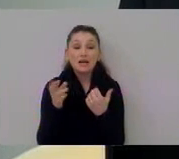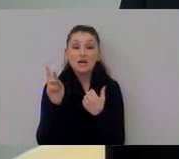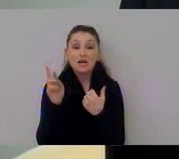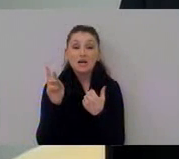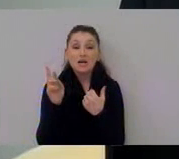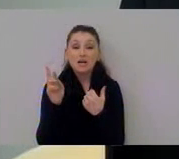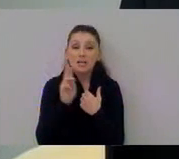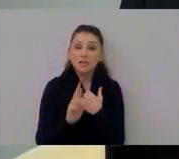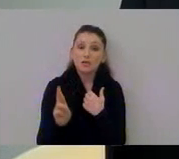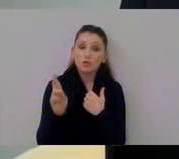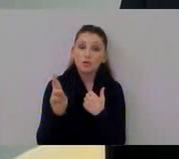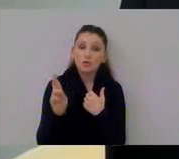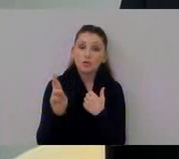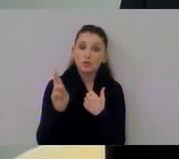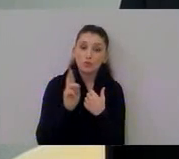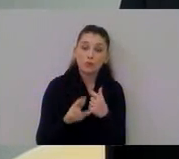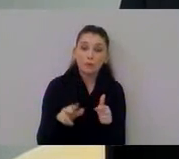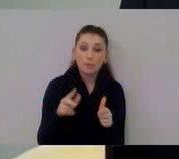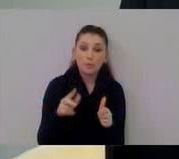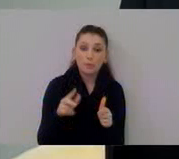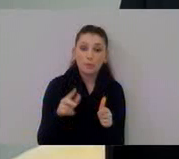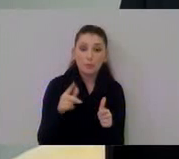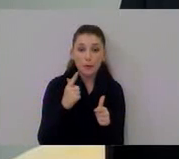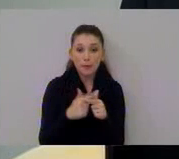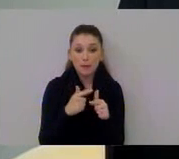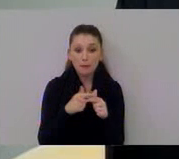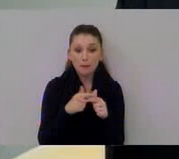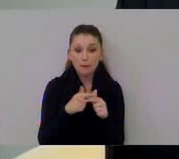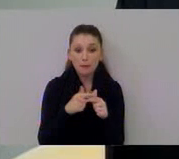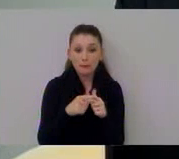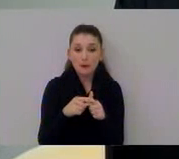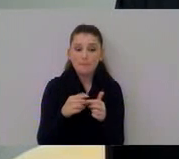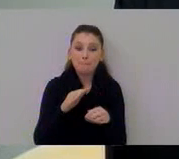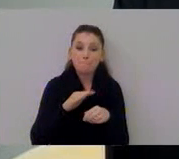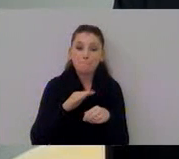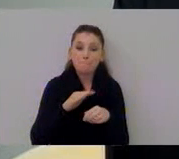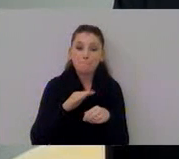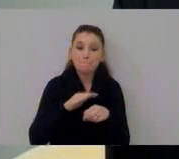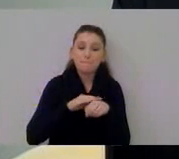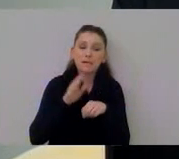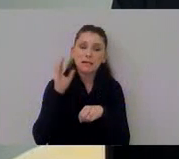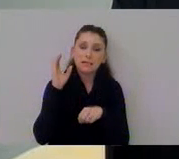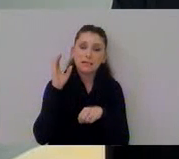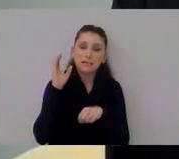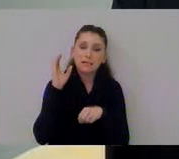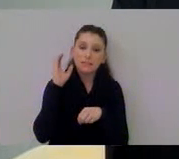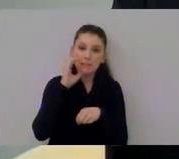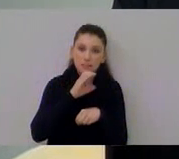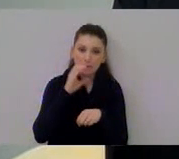através dessa Secretaria de Obras. Porque quando nós vimos